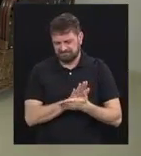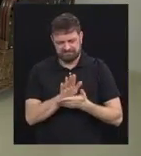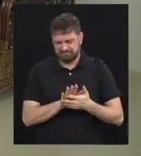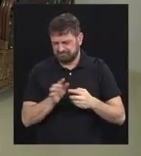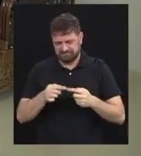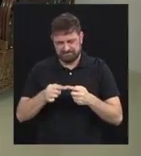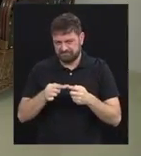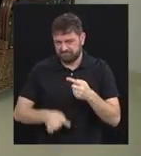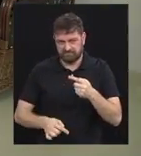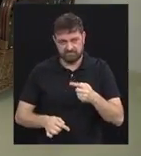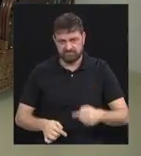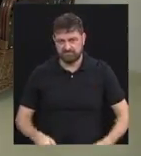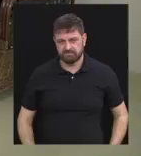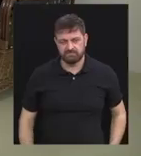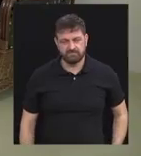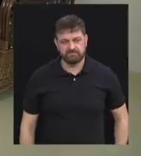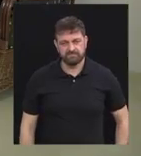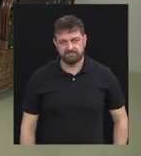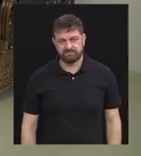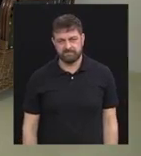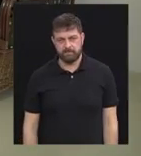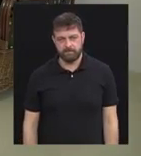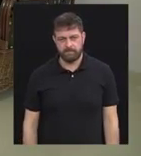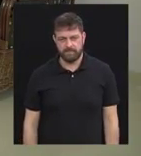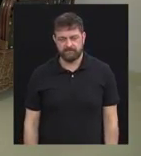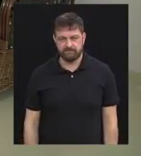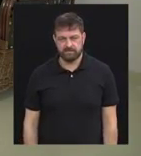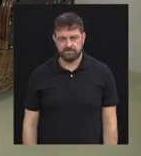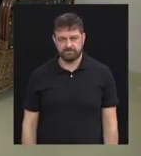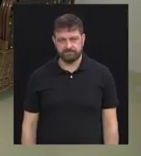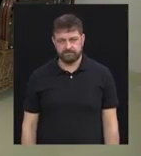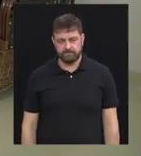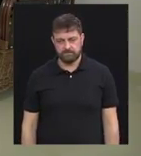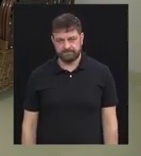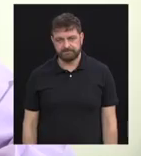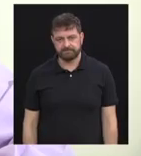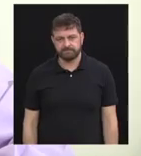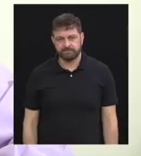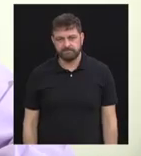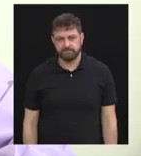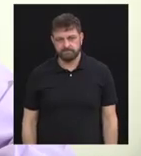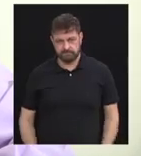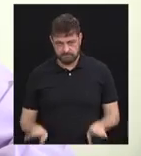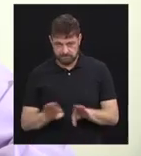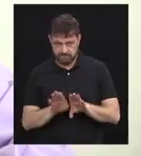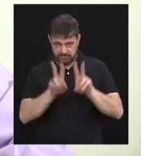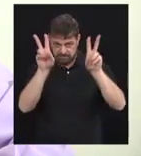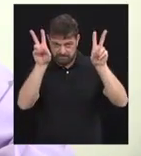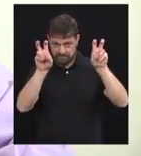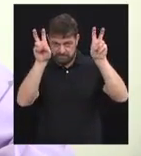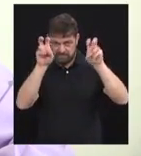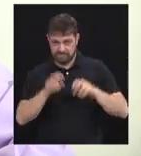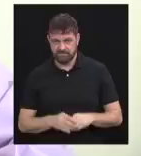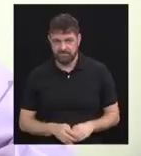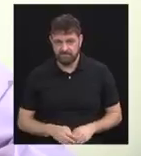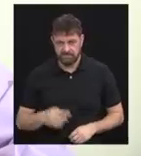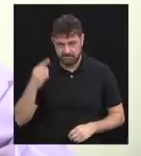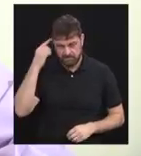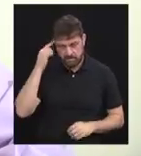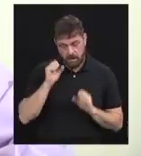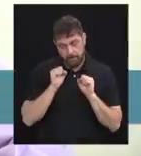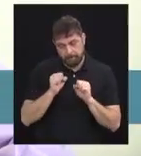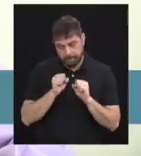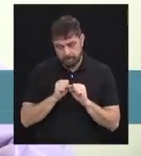de desodorante ou de qualquer cosmético na área externa da mama. Ainda sobre essa linha de o que